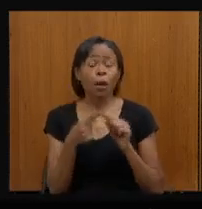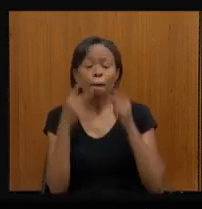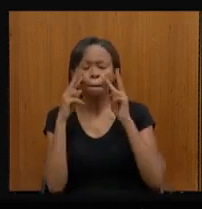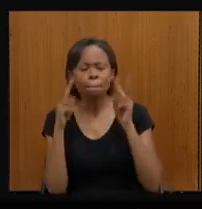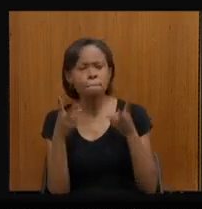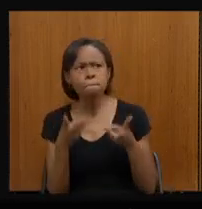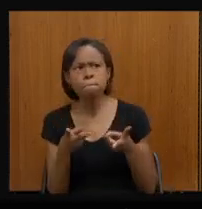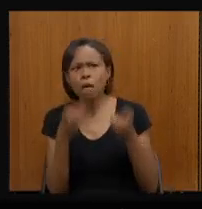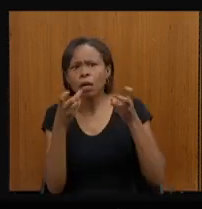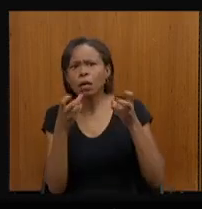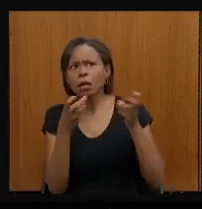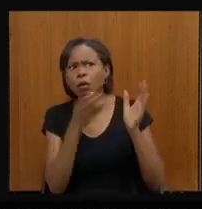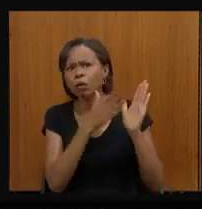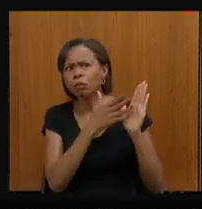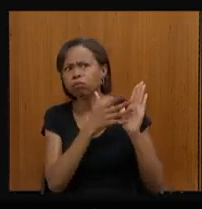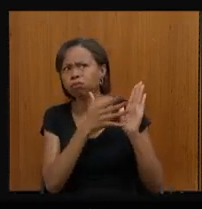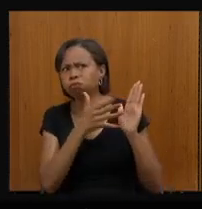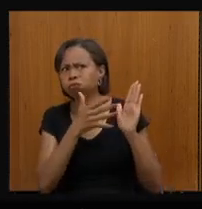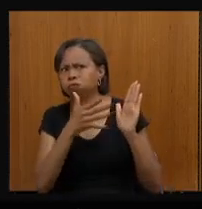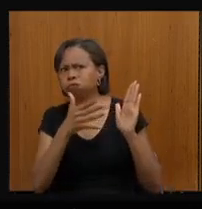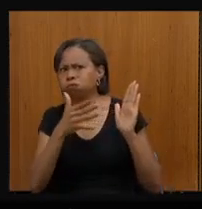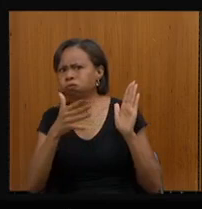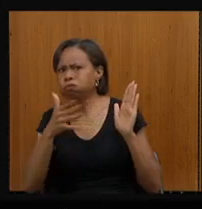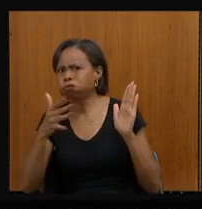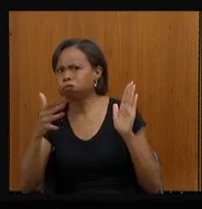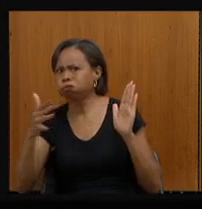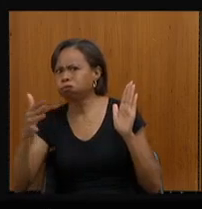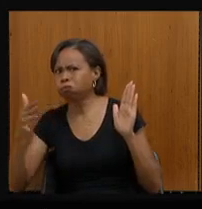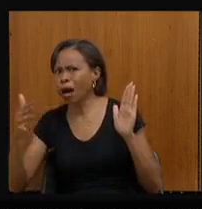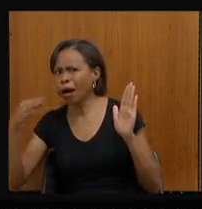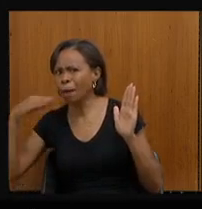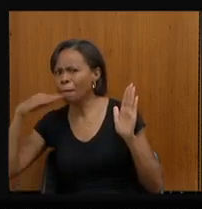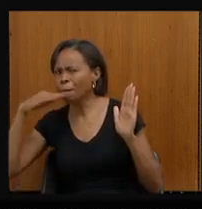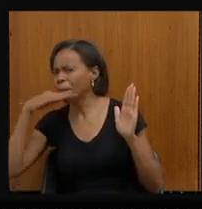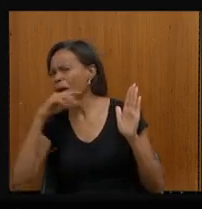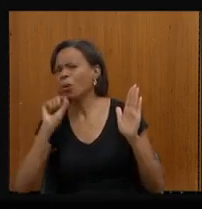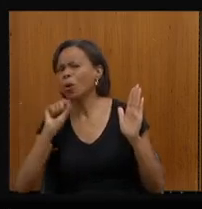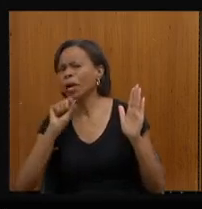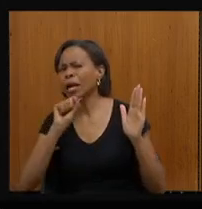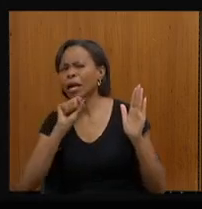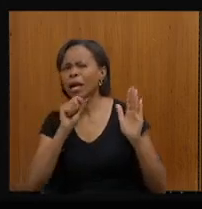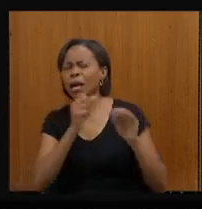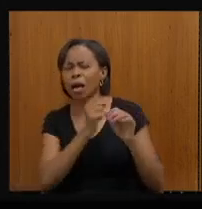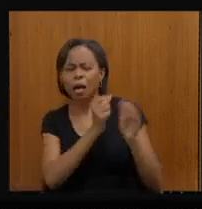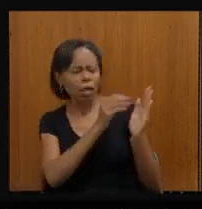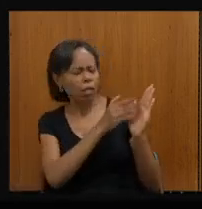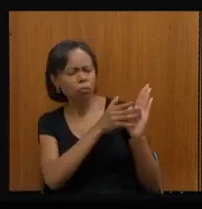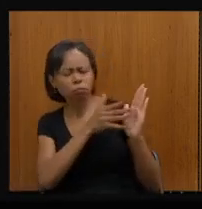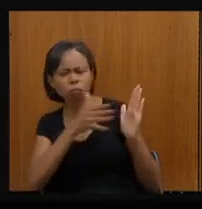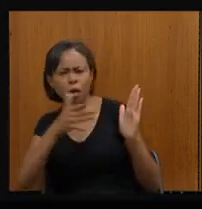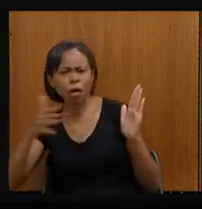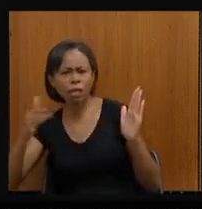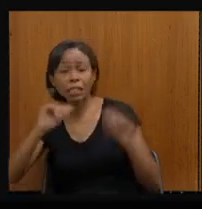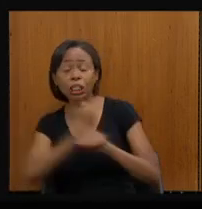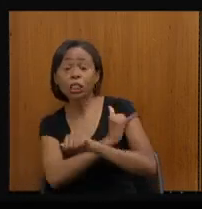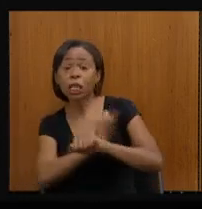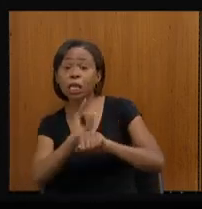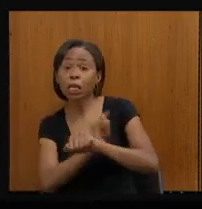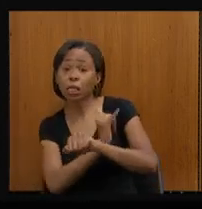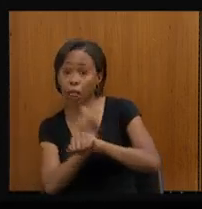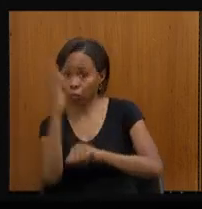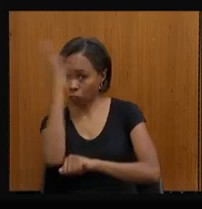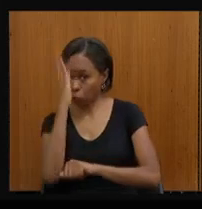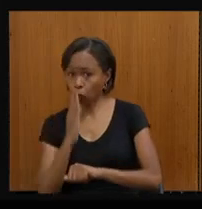uma uma linha do tempo e podemos perceber que boa parte das estratégias nacionais de hidrogênio que